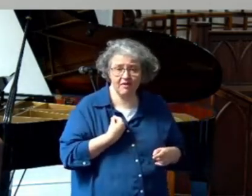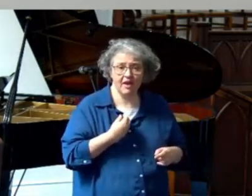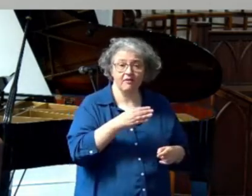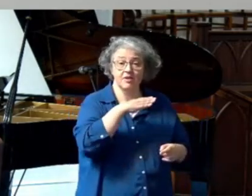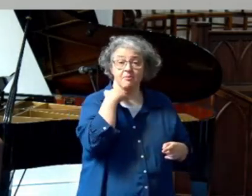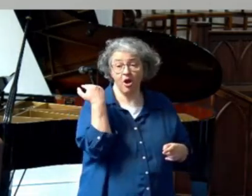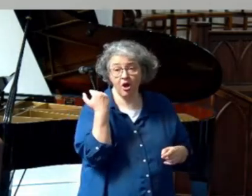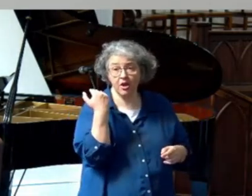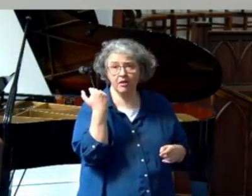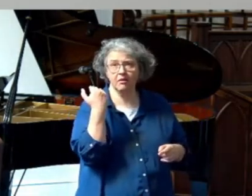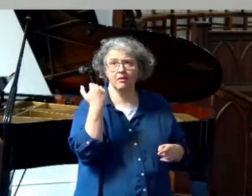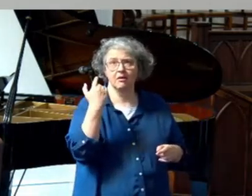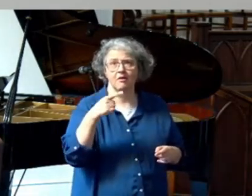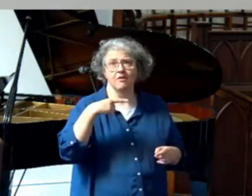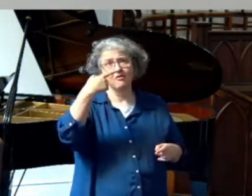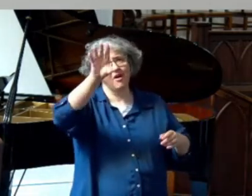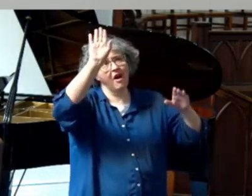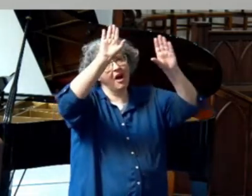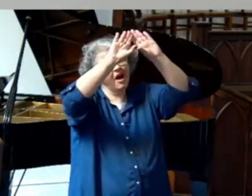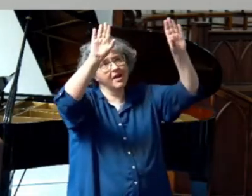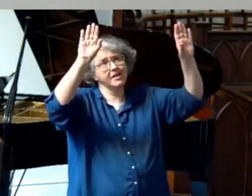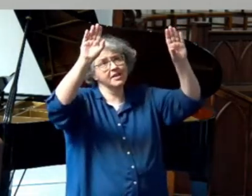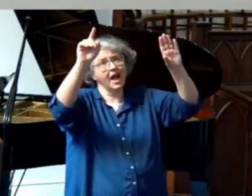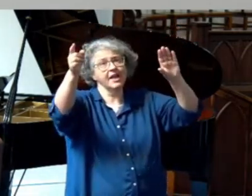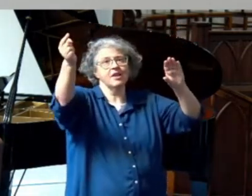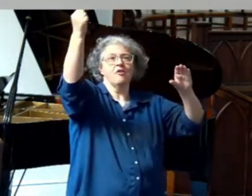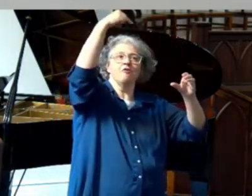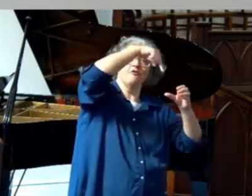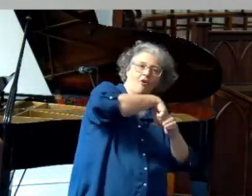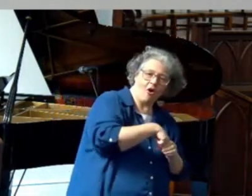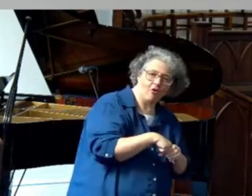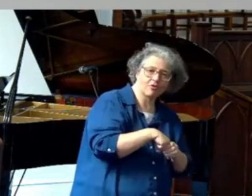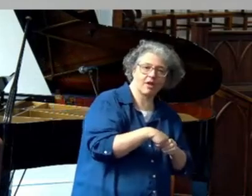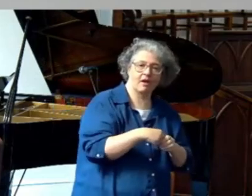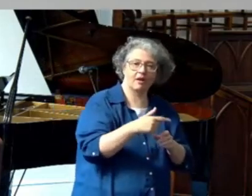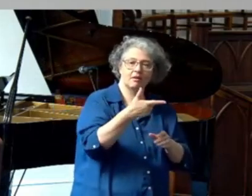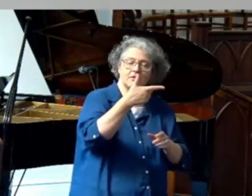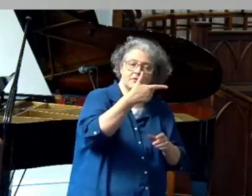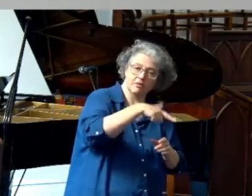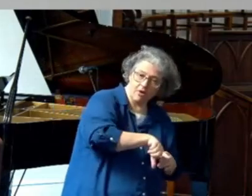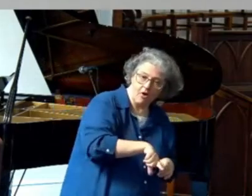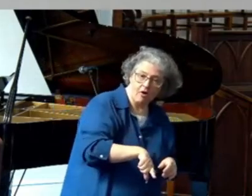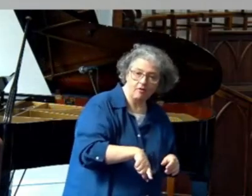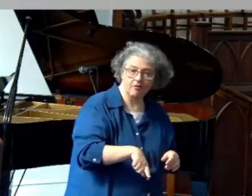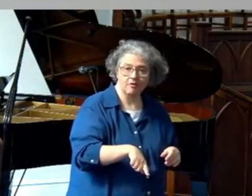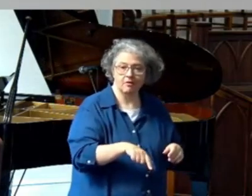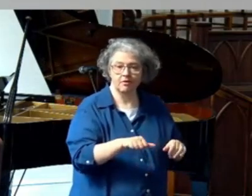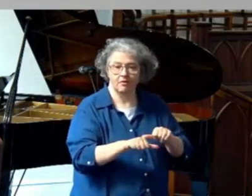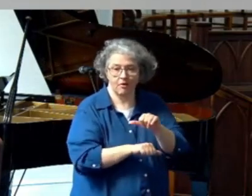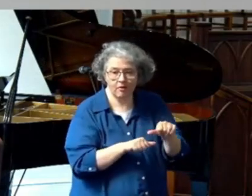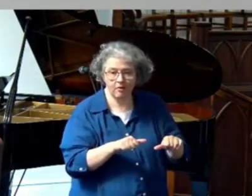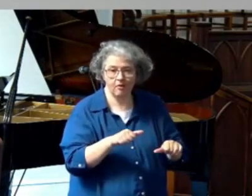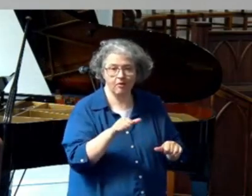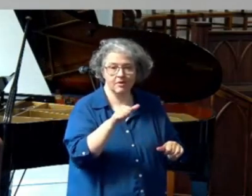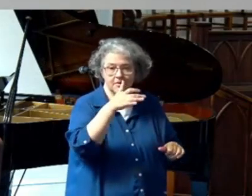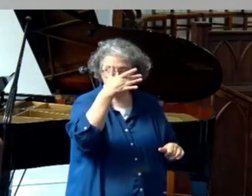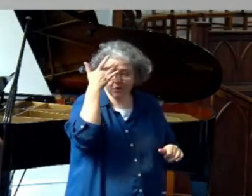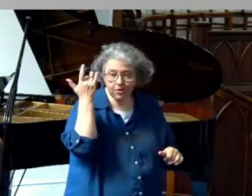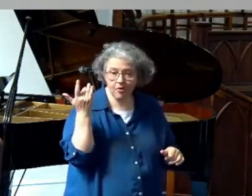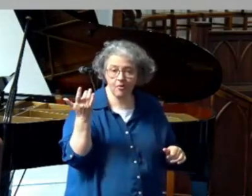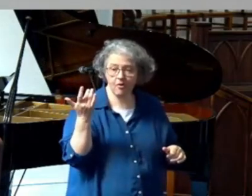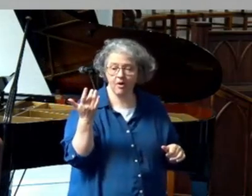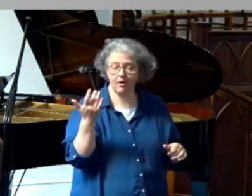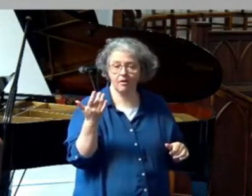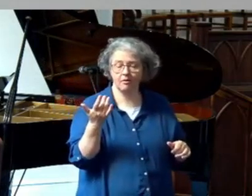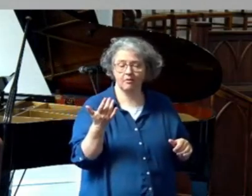Eu tenho uma linha de raciocínio aqui, diferentemente de Aristóteles, diferentemente de Buda, diferentemente de Allan